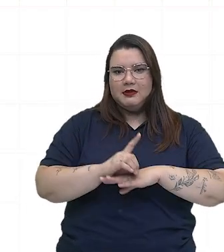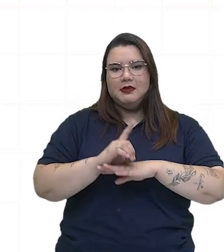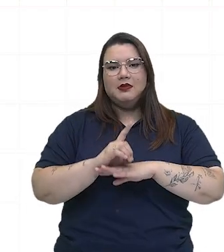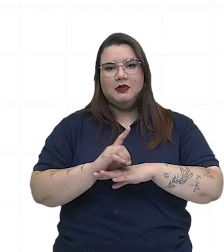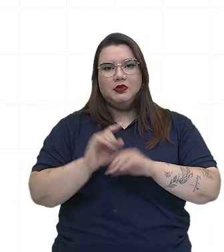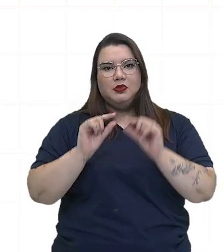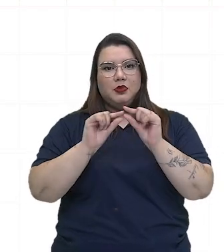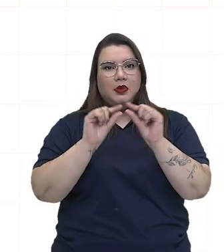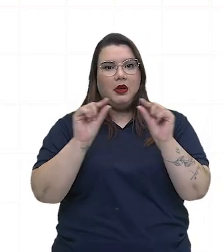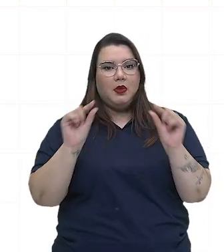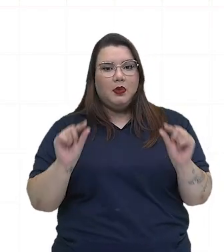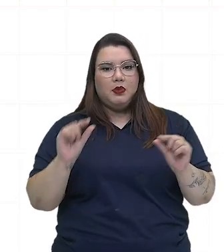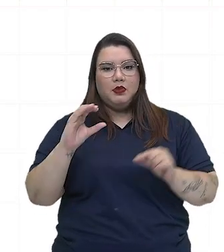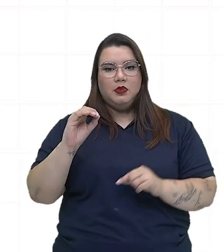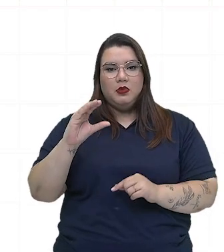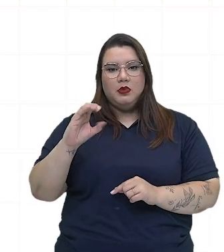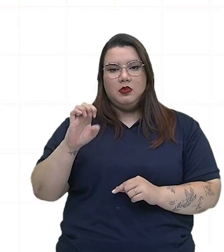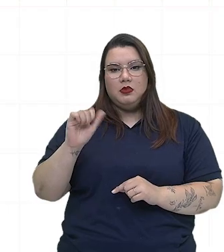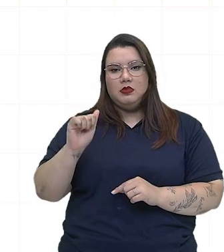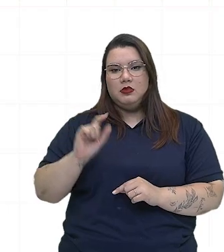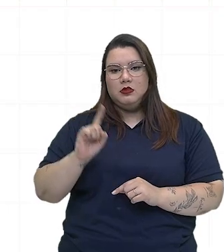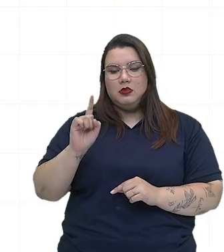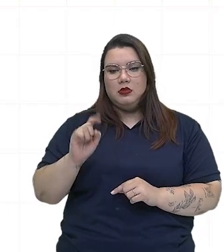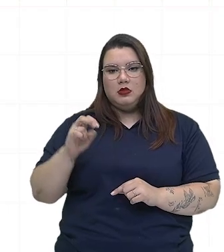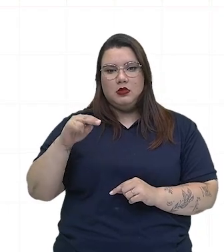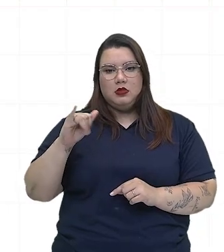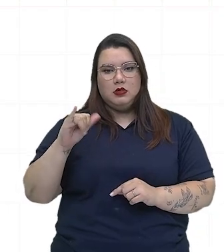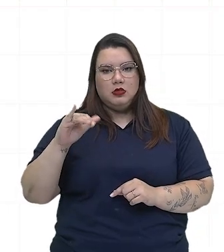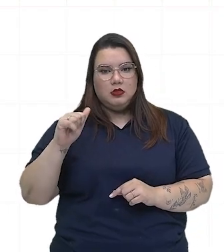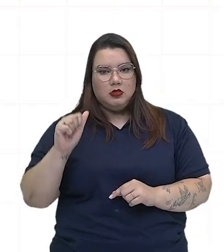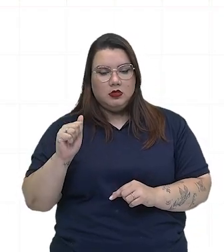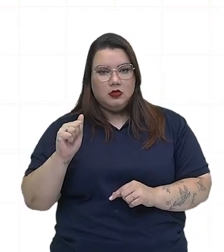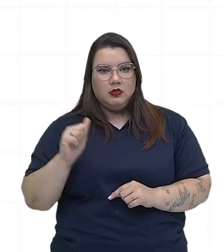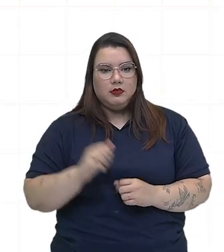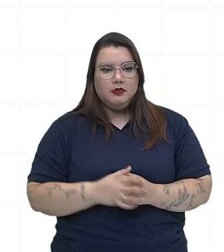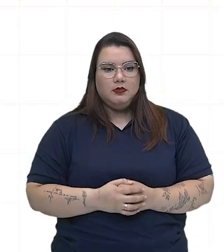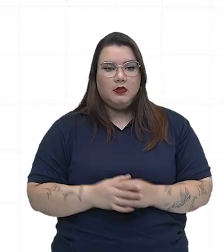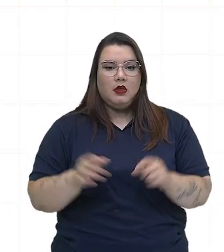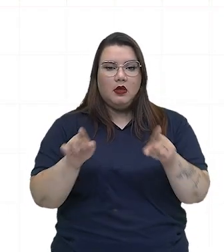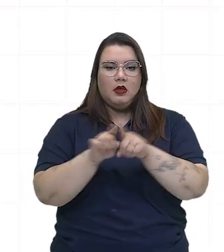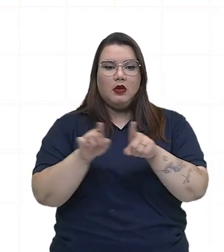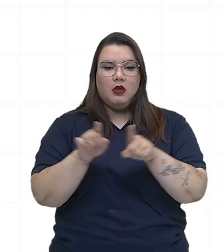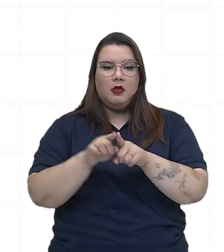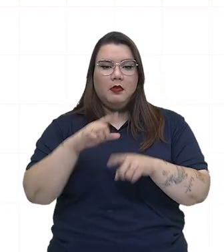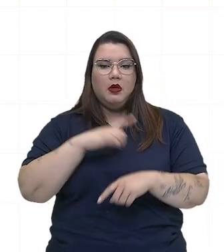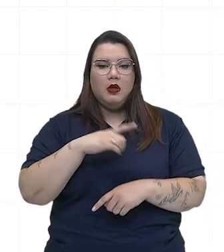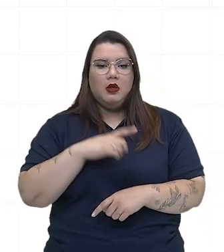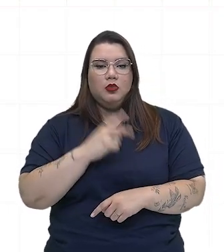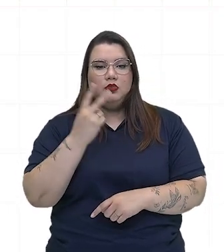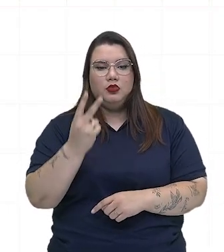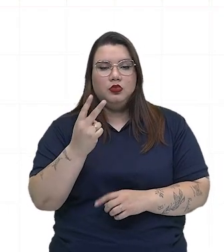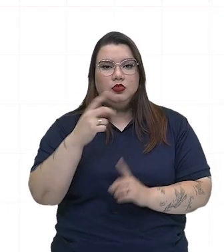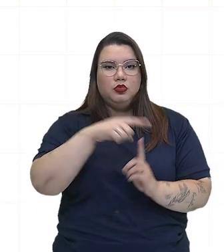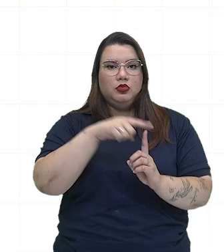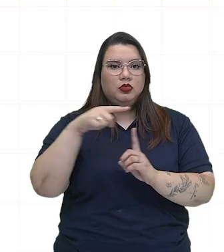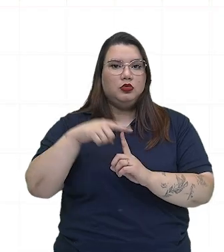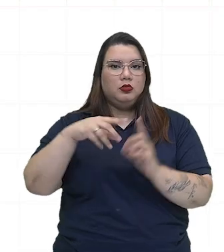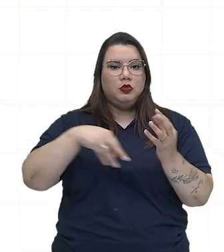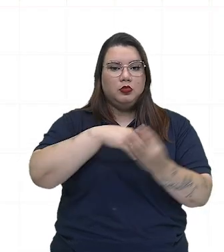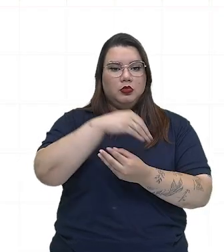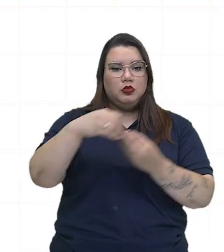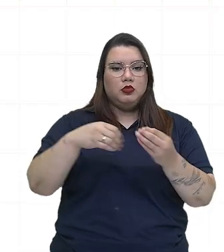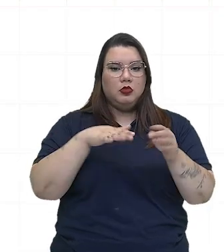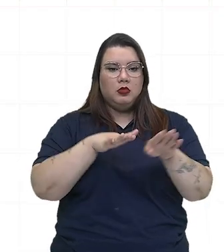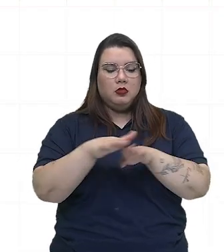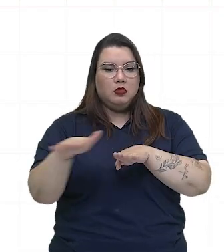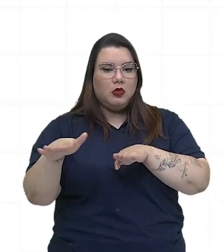oceânica. E também nós temos as placas oceânicas e continentais, que